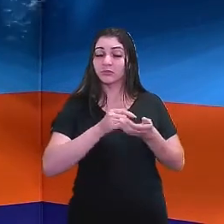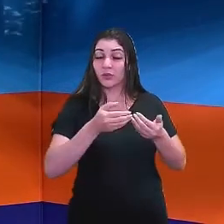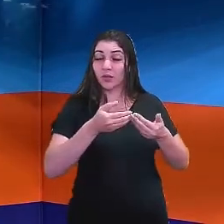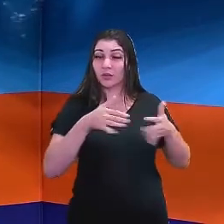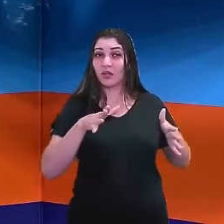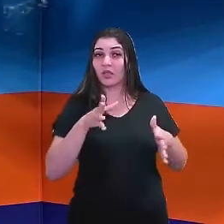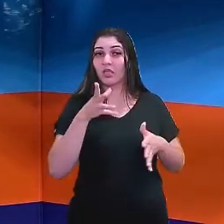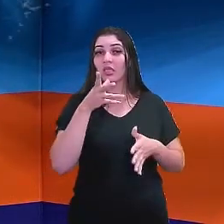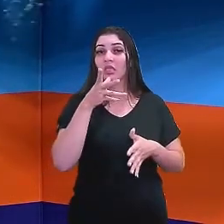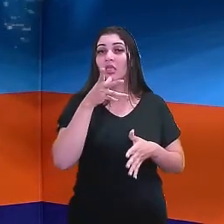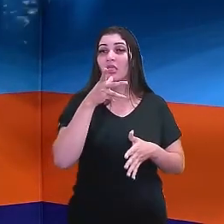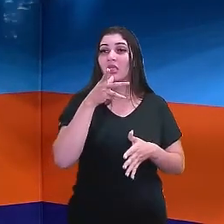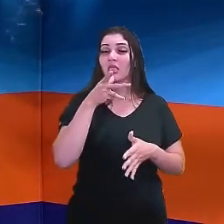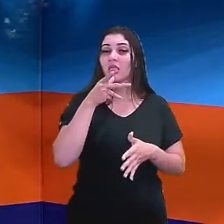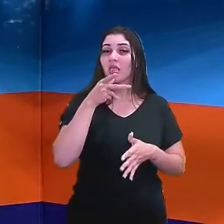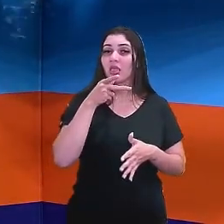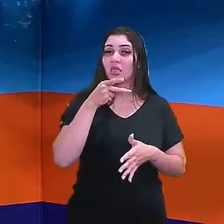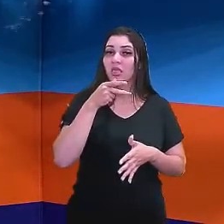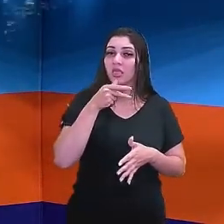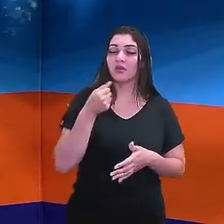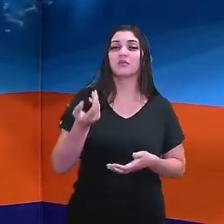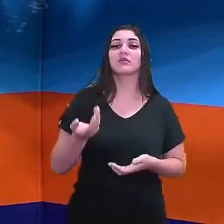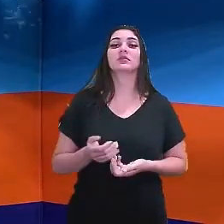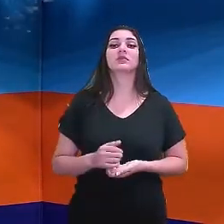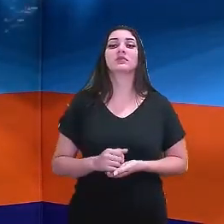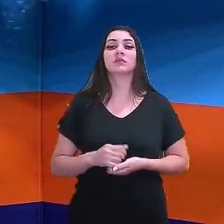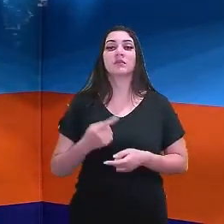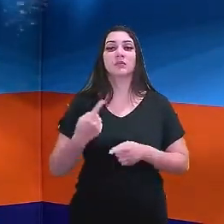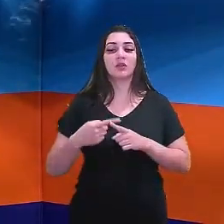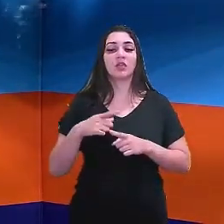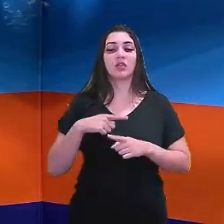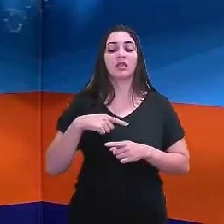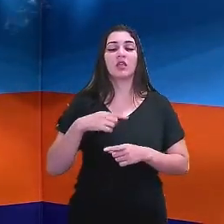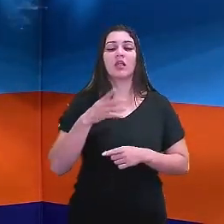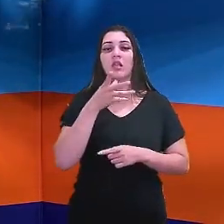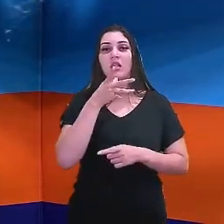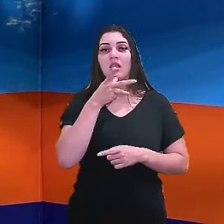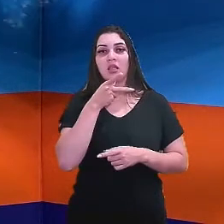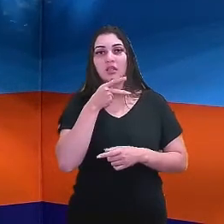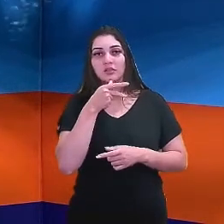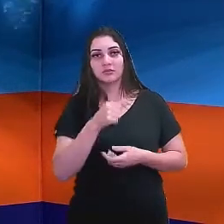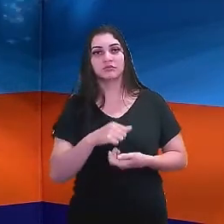ia comer, dar para tempo de beber água e voltar, porque levava um tempo.